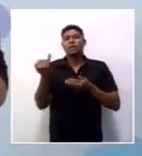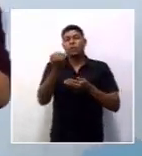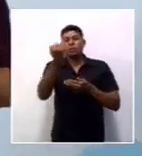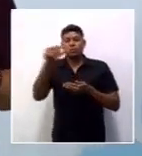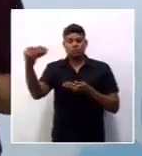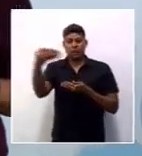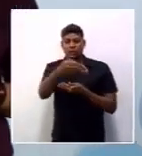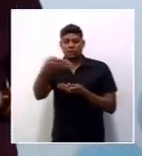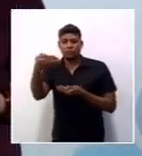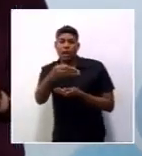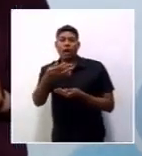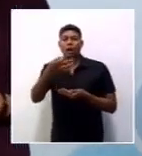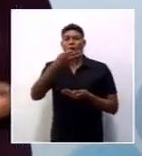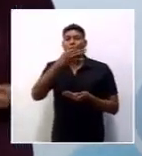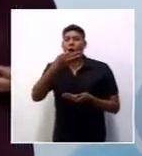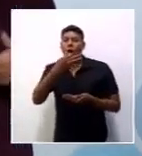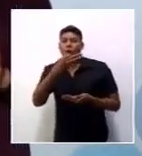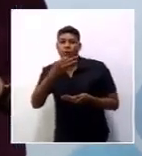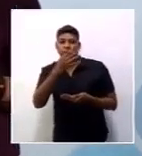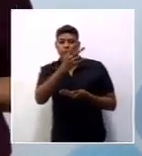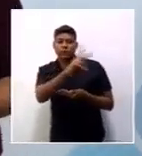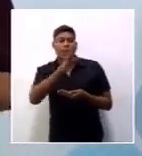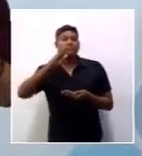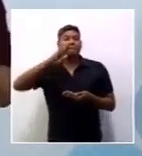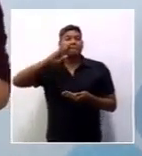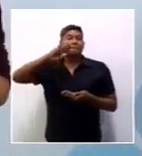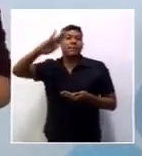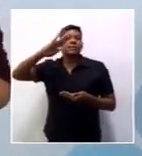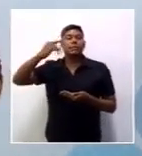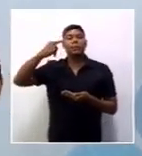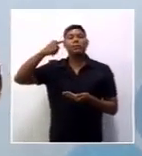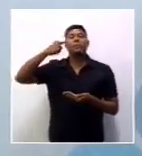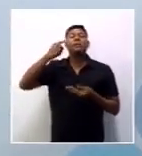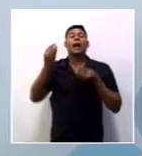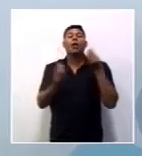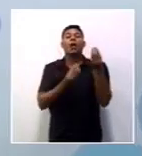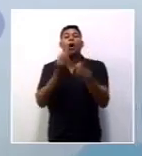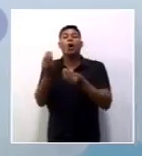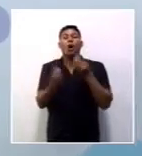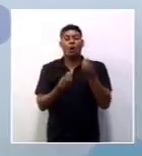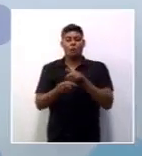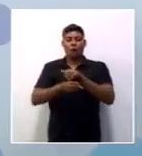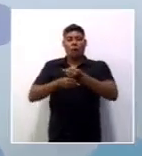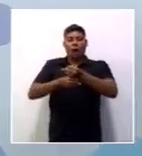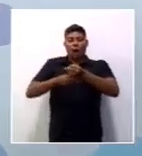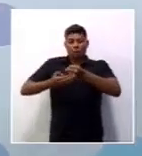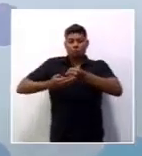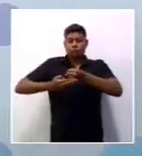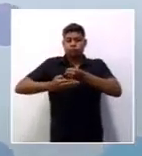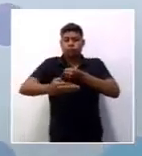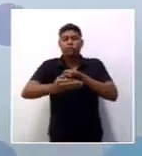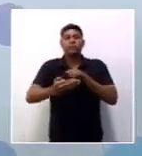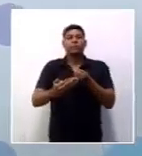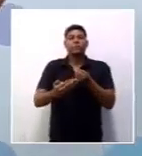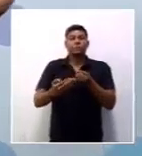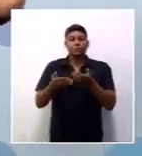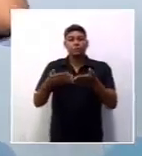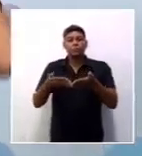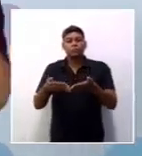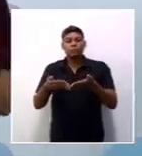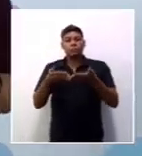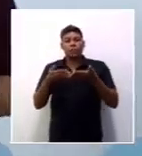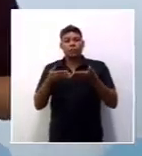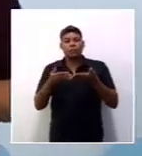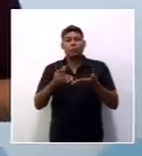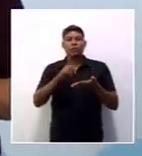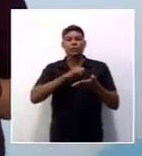participarem, darem a opinião de vocês e, principalmente, pensarem em como vão ser os anos daqui para frente. Então, por favor, aqui a gente vai